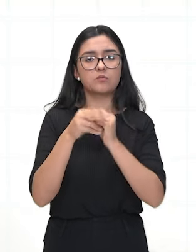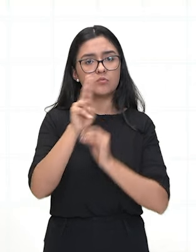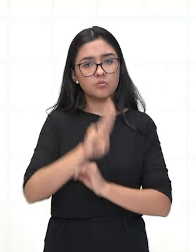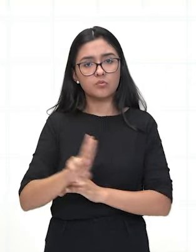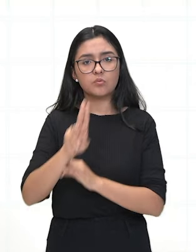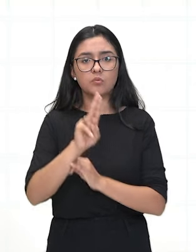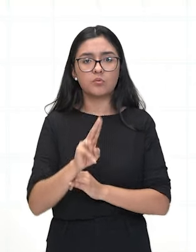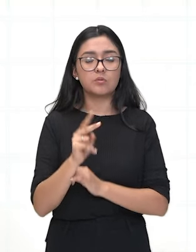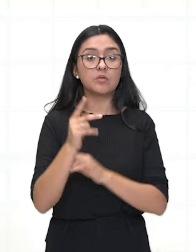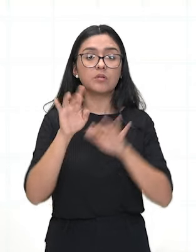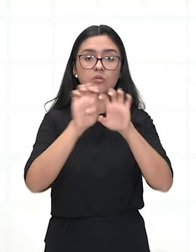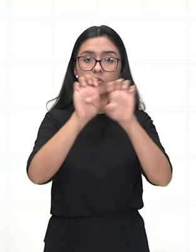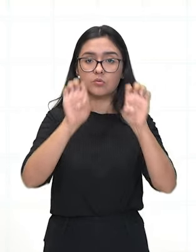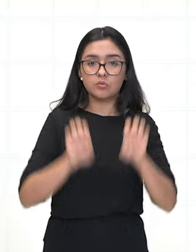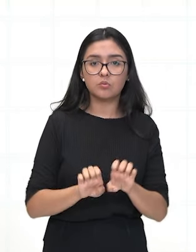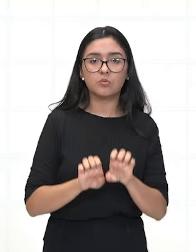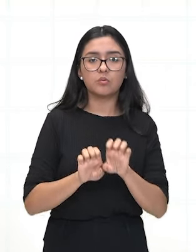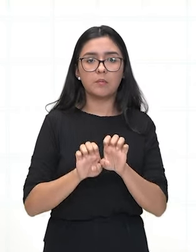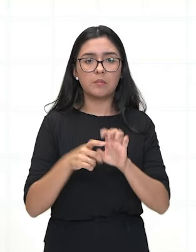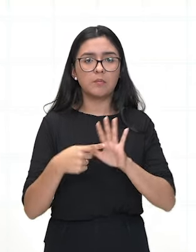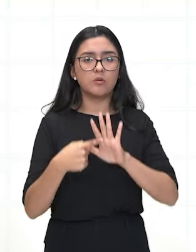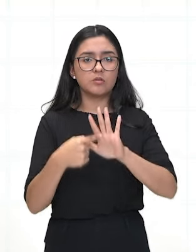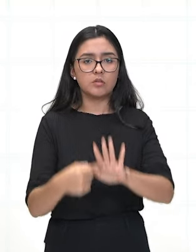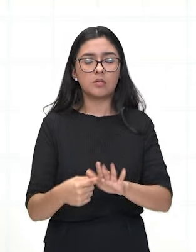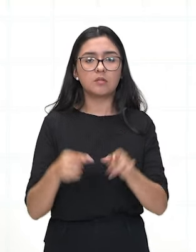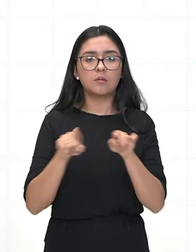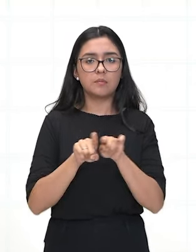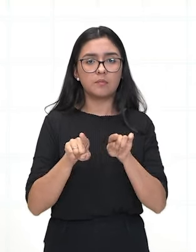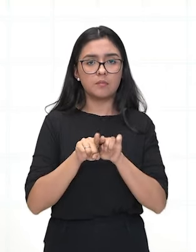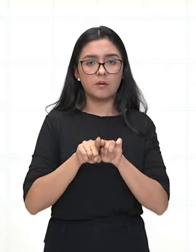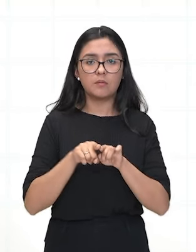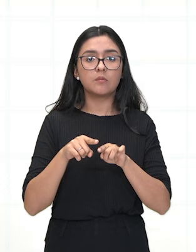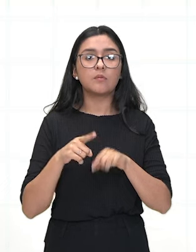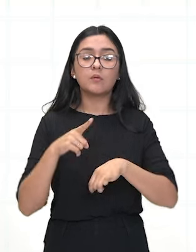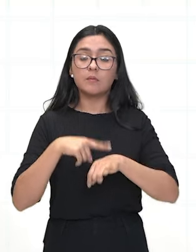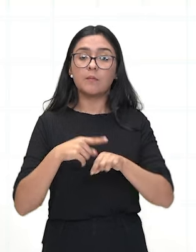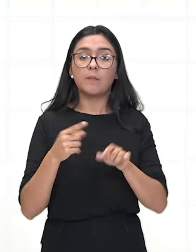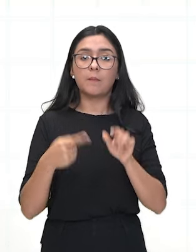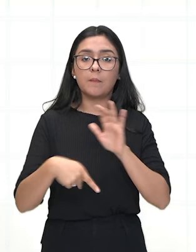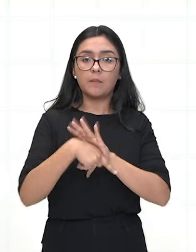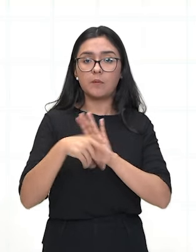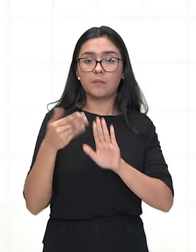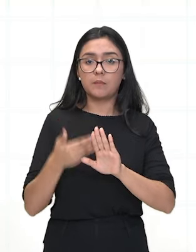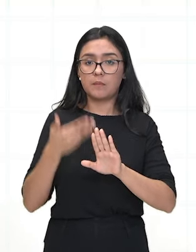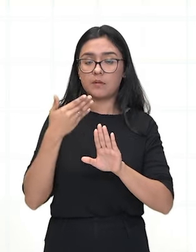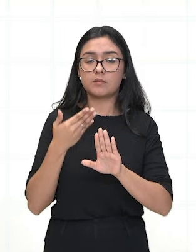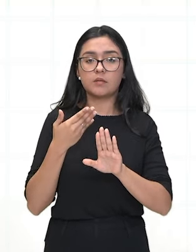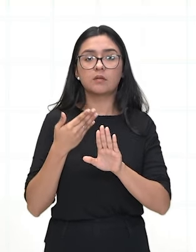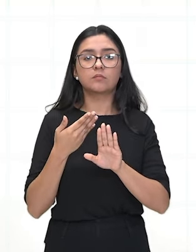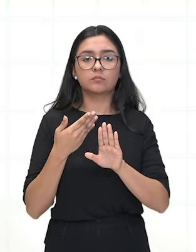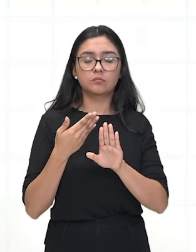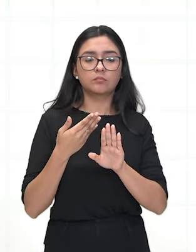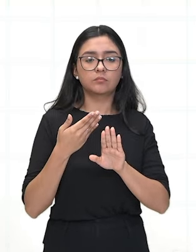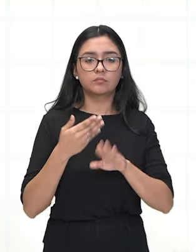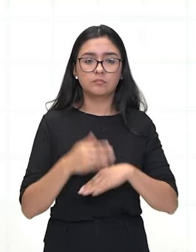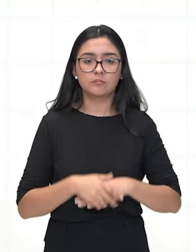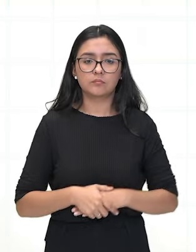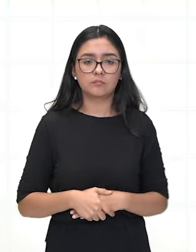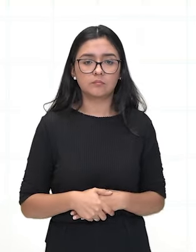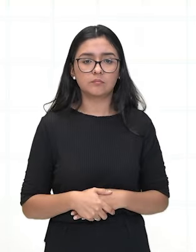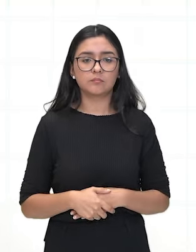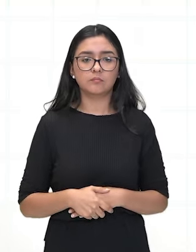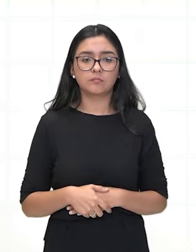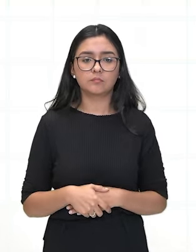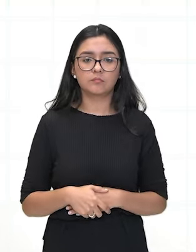estruturas para dar mais ênfase não é no tempo verbal do passado lá ou tanto Simple P qu P